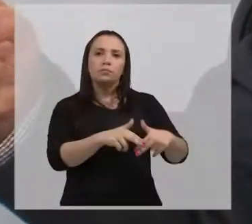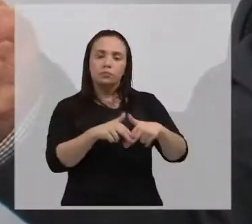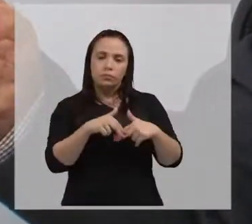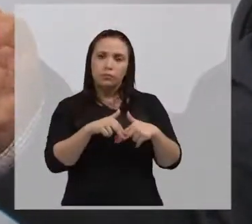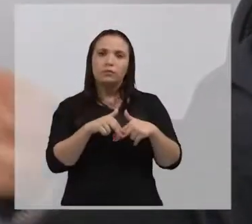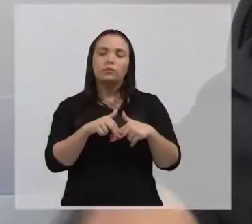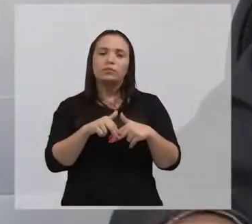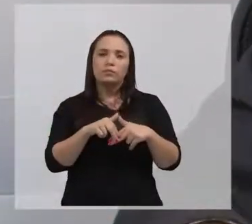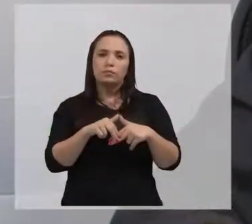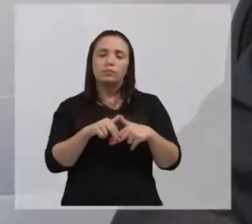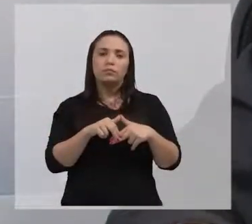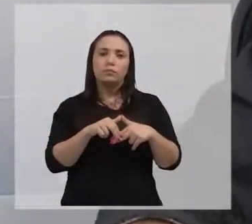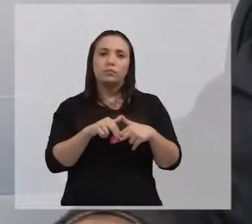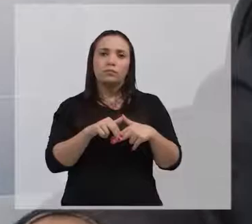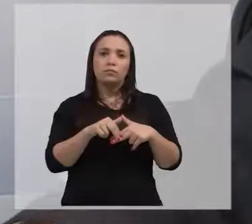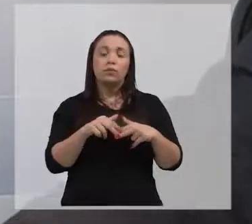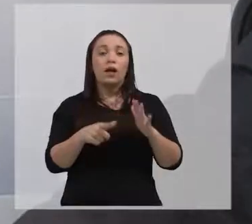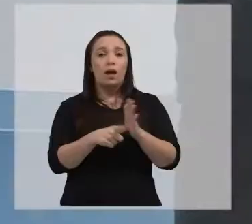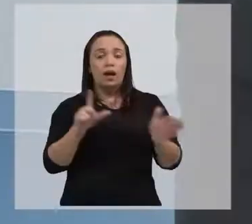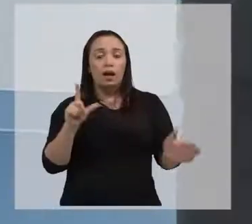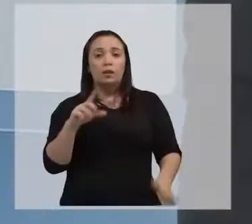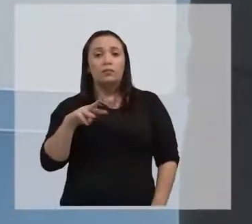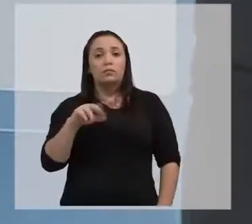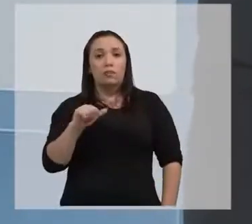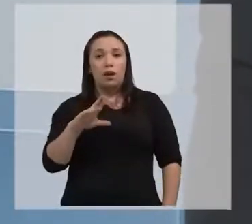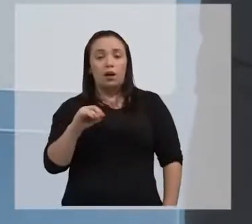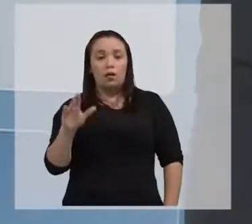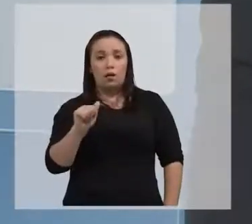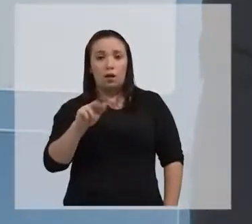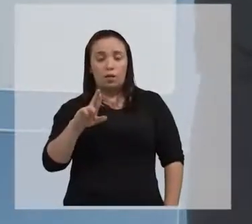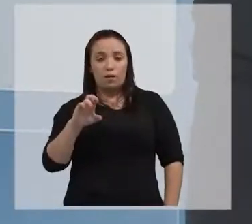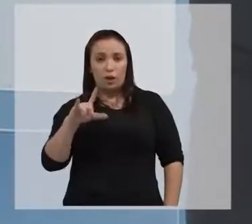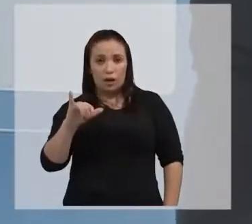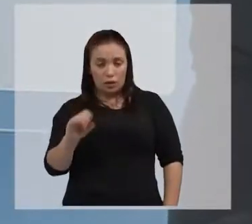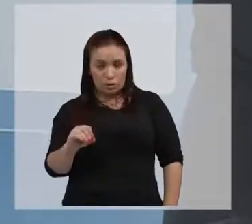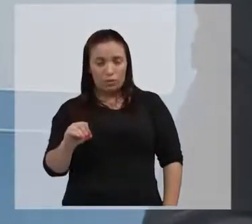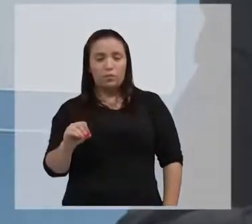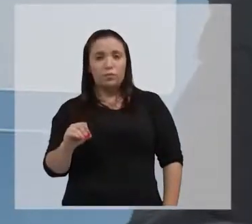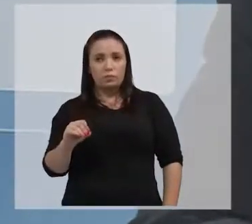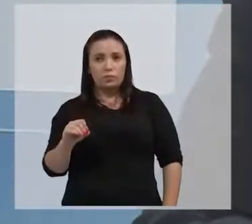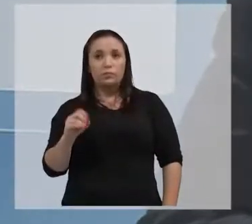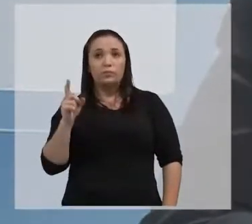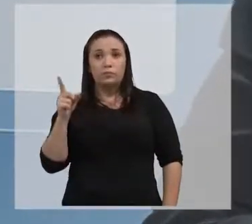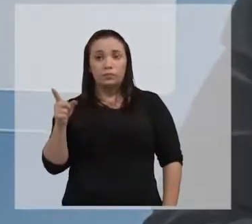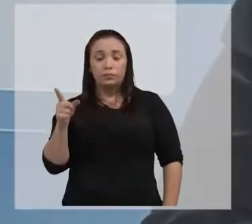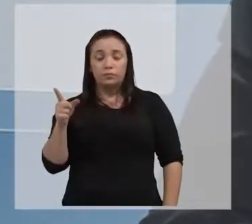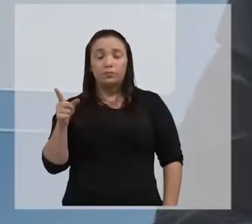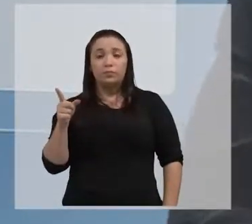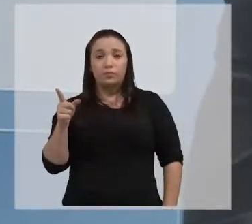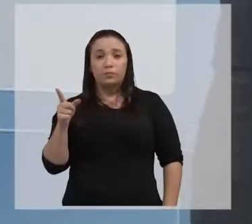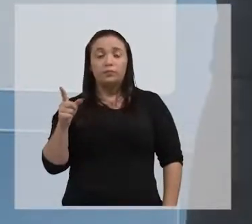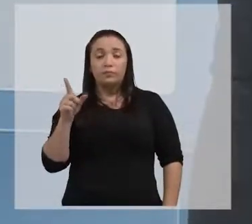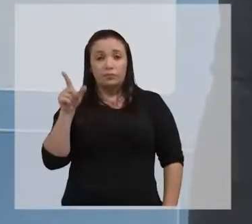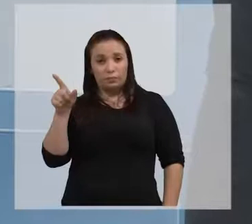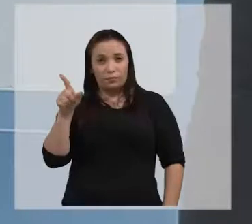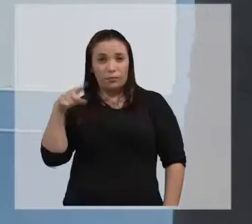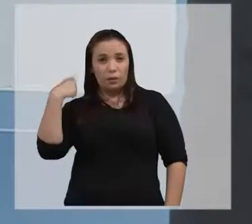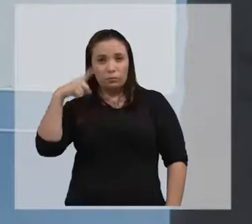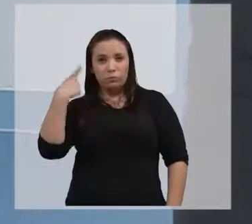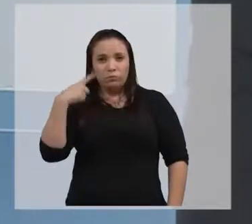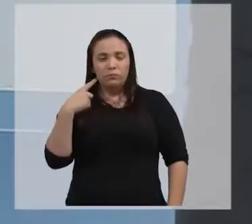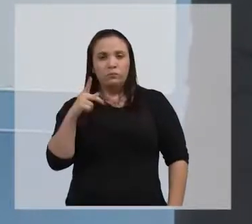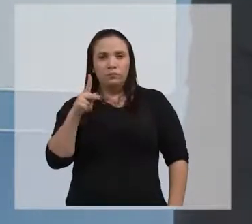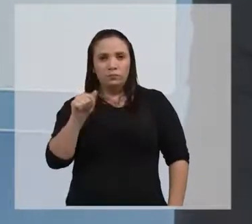antes do ministro Marco Aurélio mas o advogado adentrar... vou chamar o nome dele de Caicai. O Cacai, ele